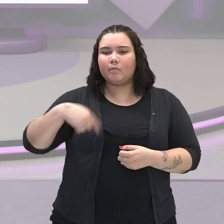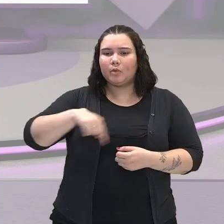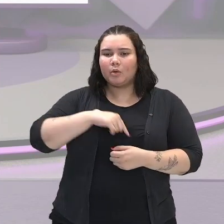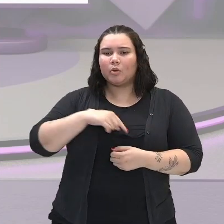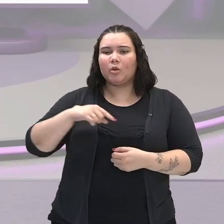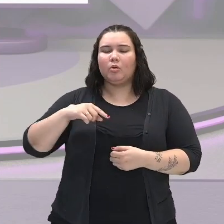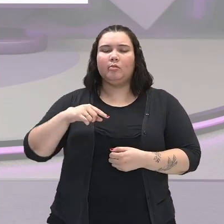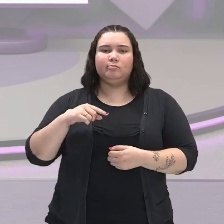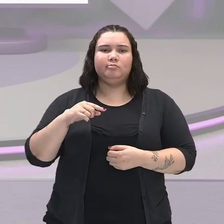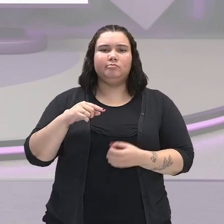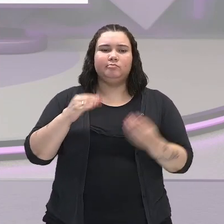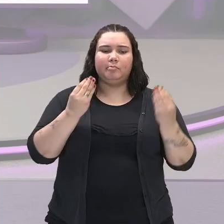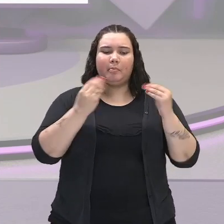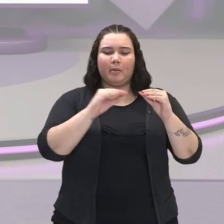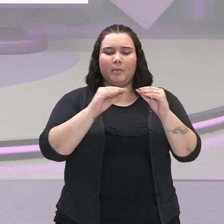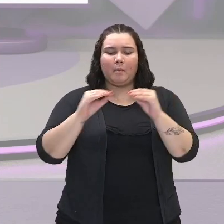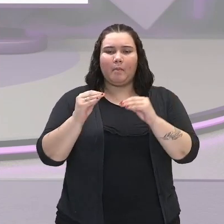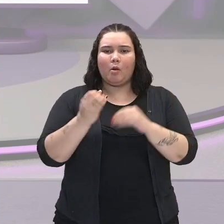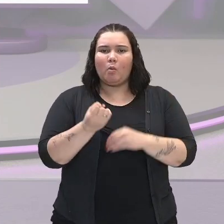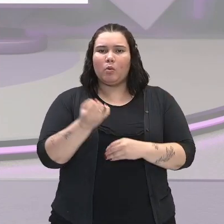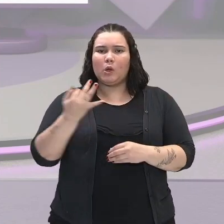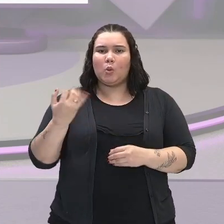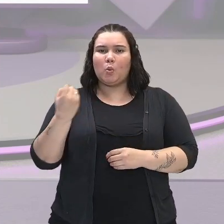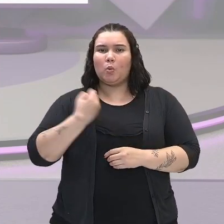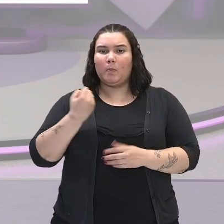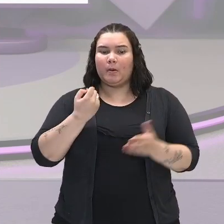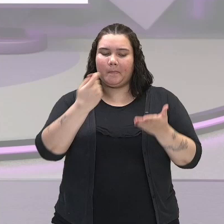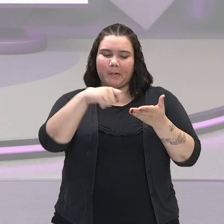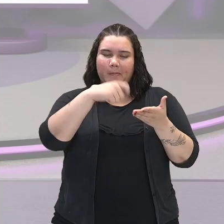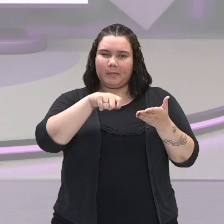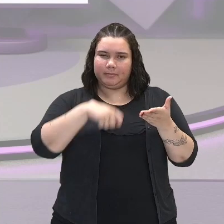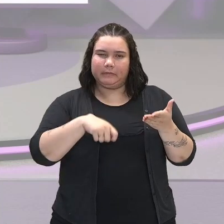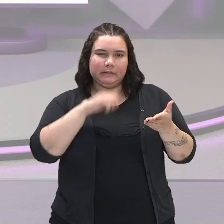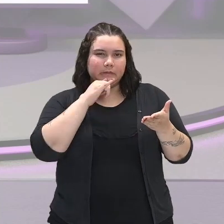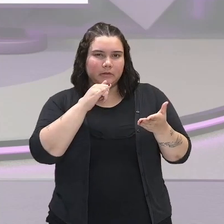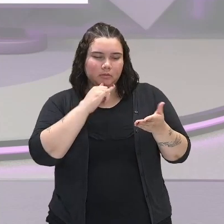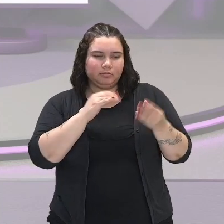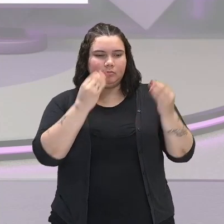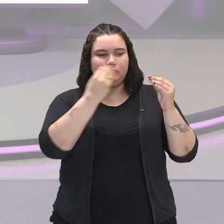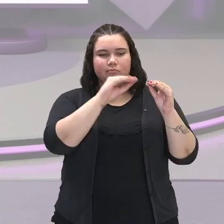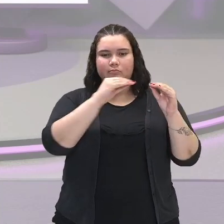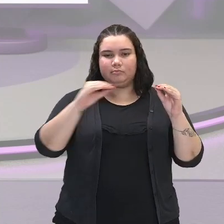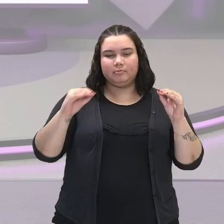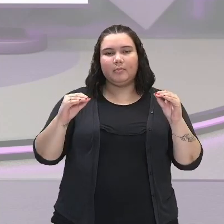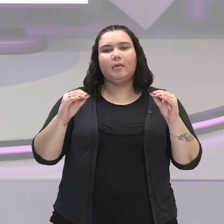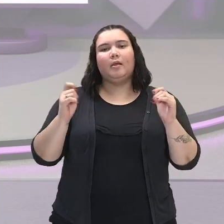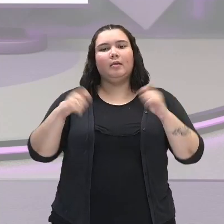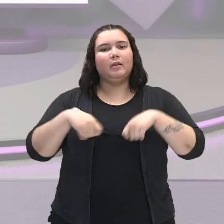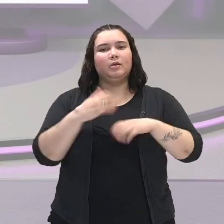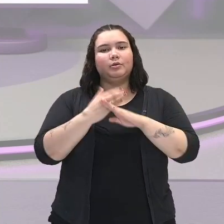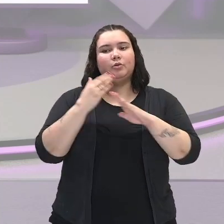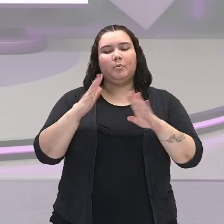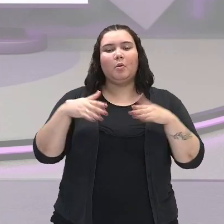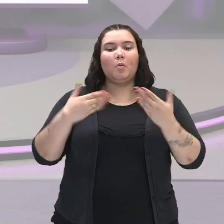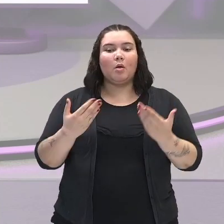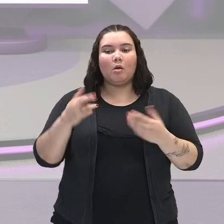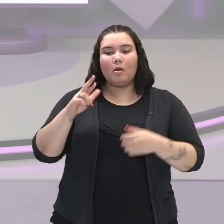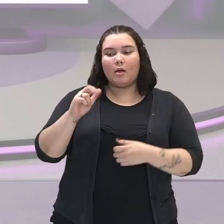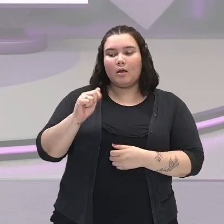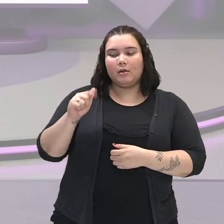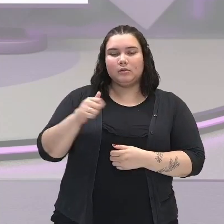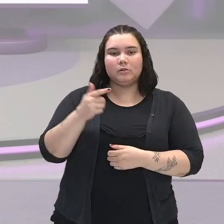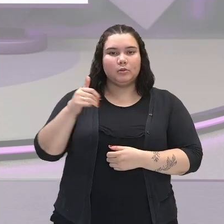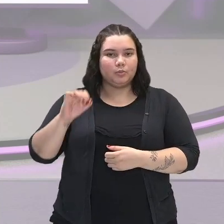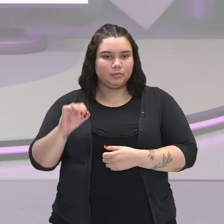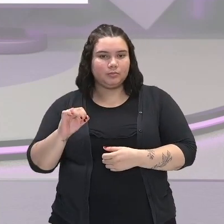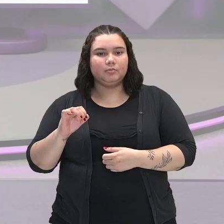essa sequência numérica, a gente vai obter ali o valor da sua razão. Tá? E a partir daí a